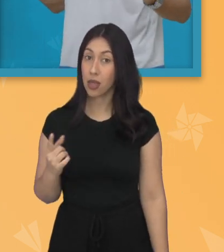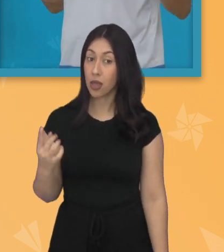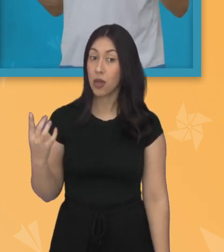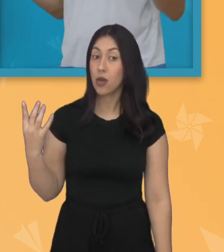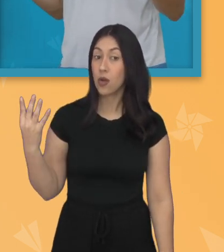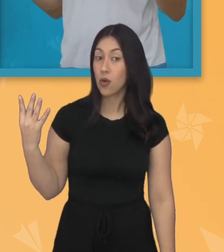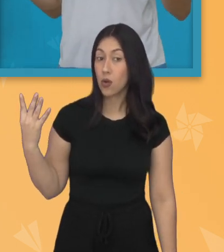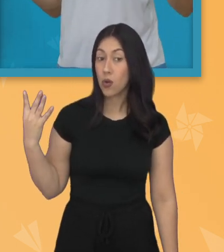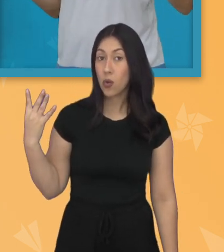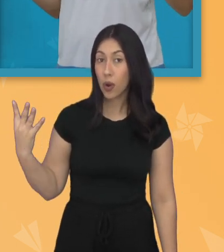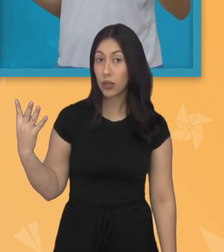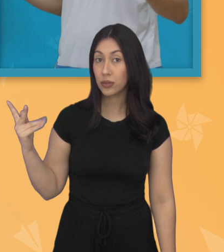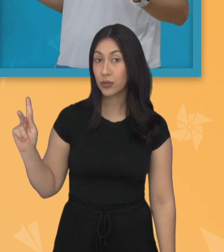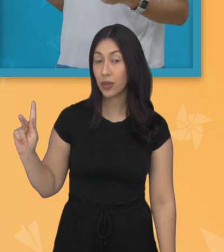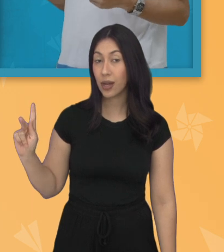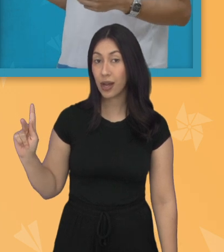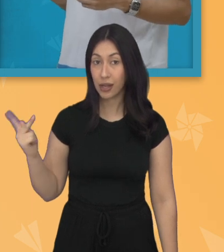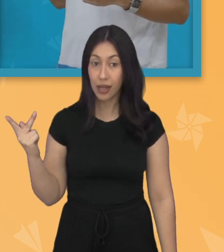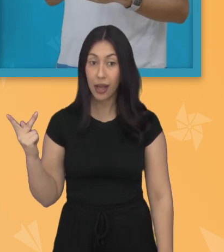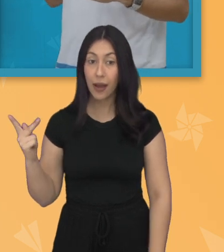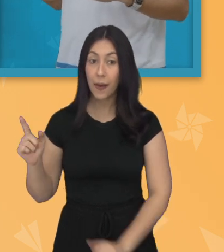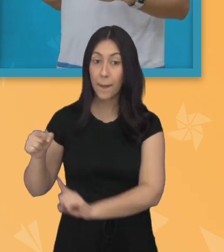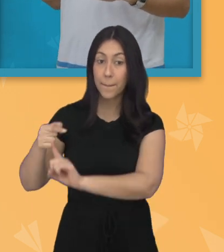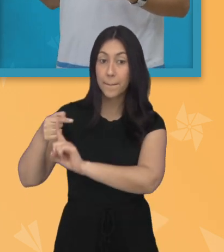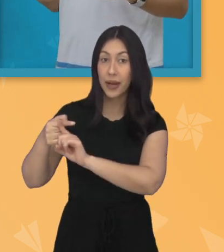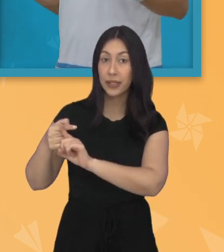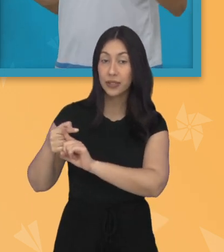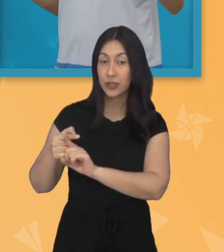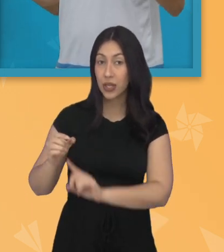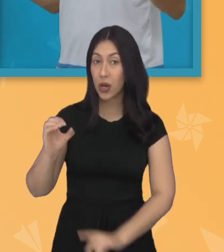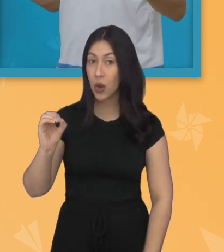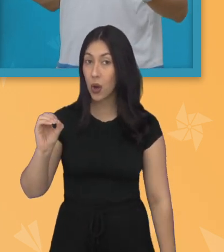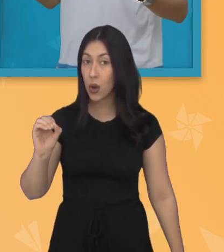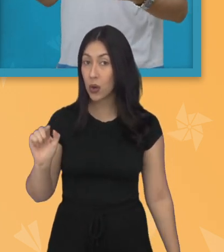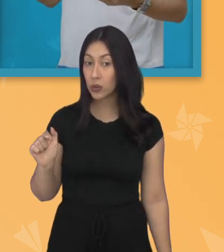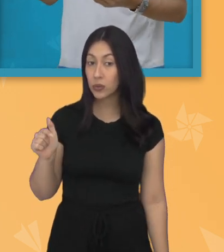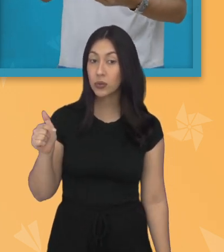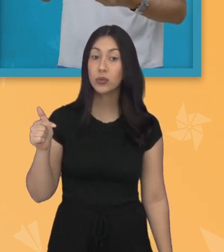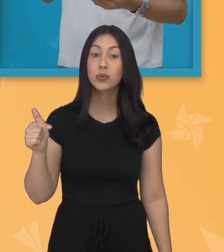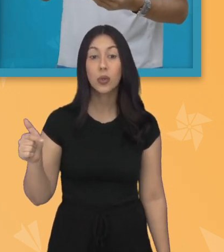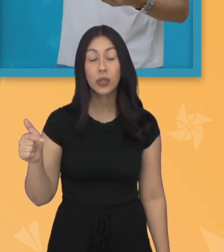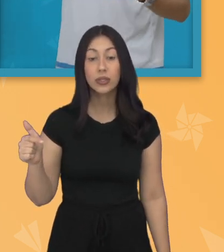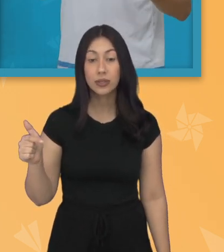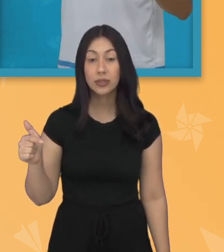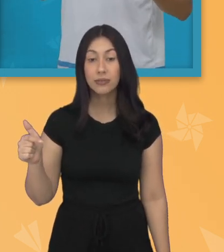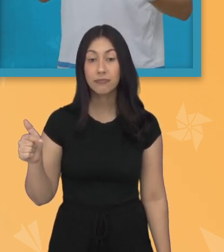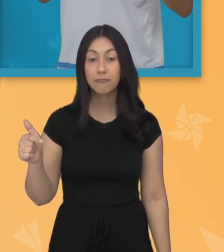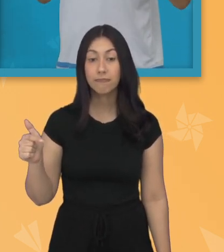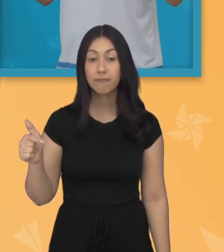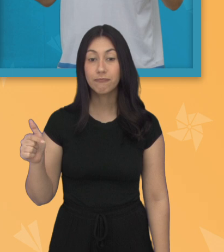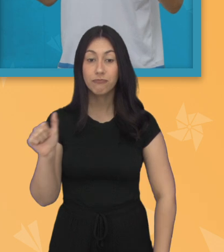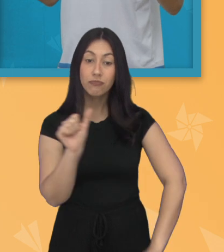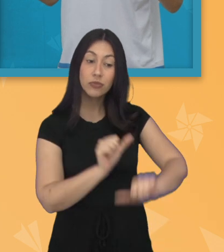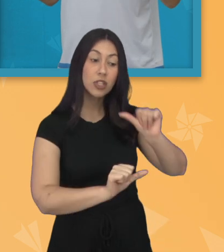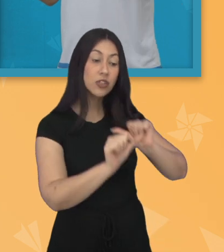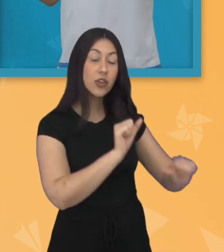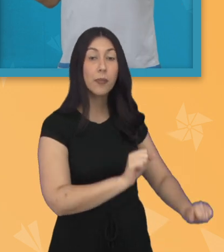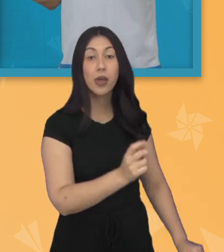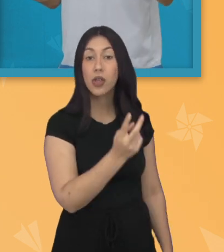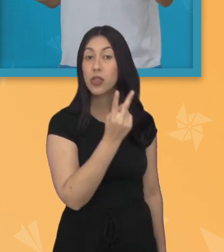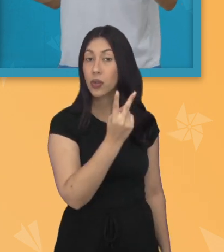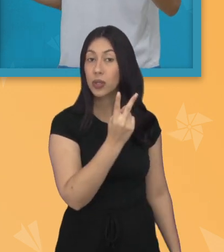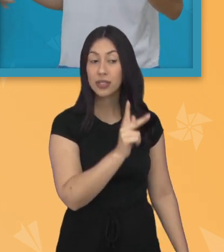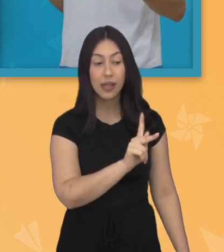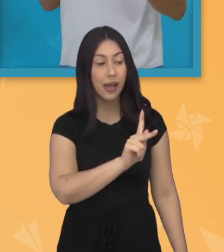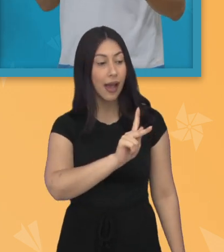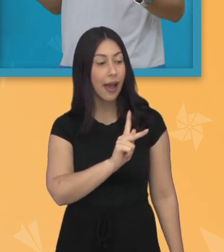hidrogênio mais 2 átomos de oxigênio formando água, na qual a gente vai ver que temos do outro lado também